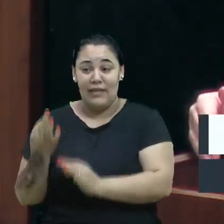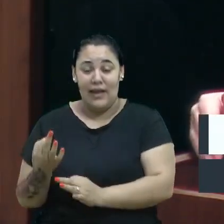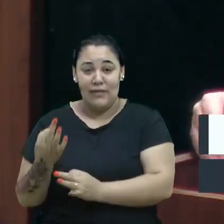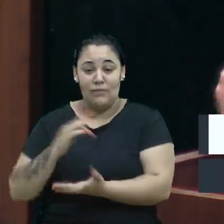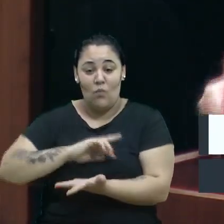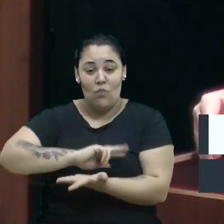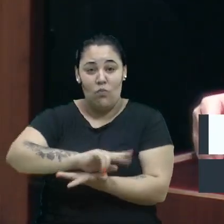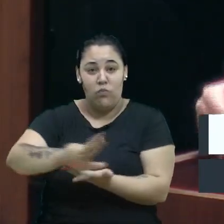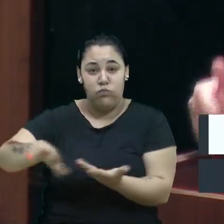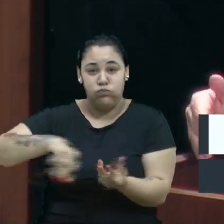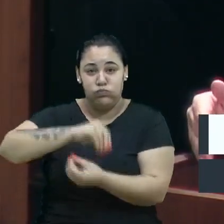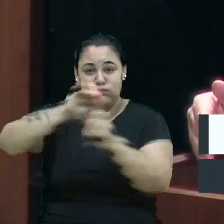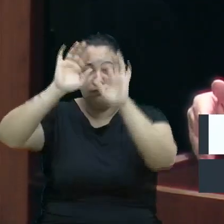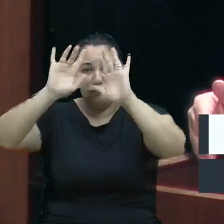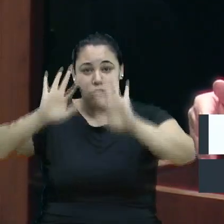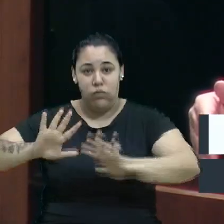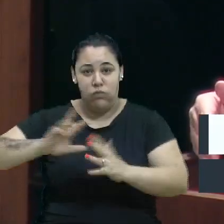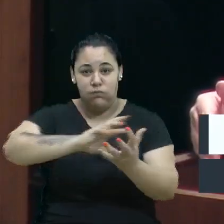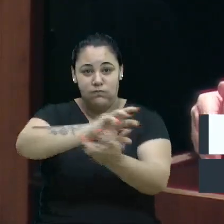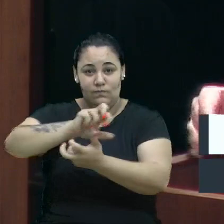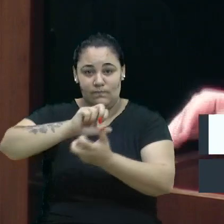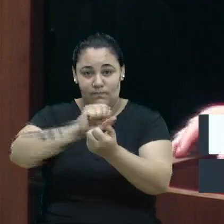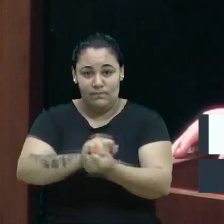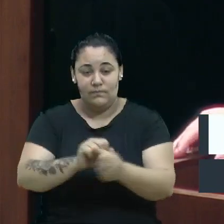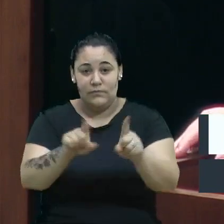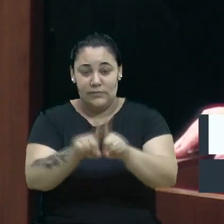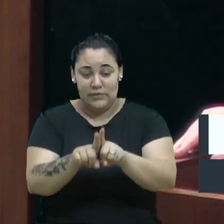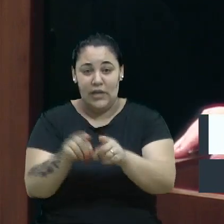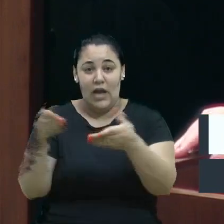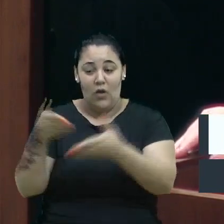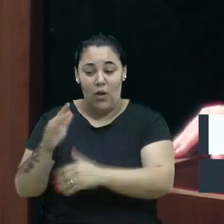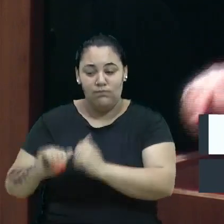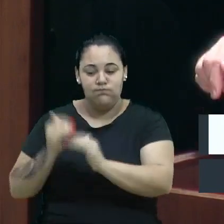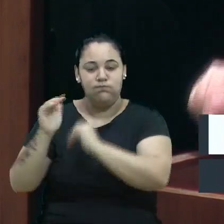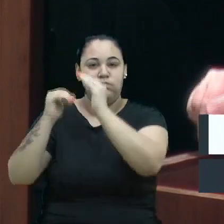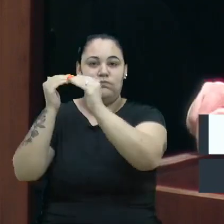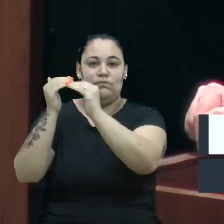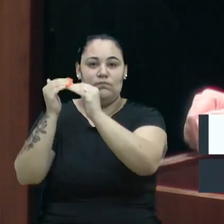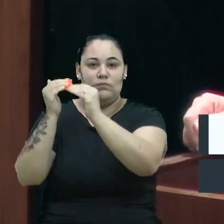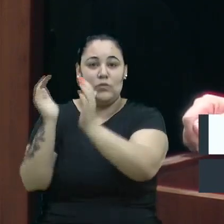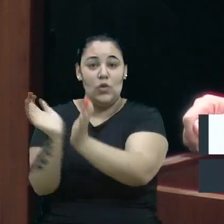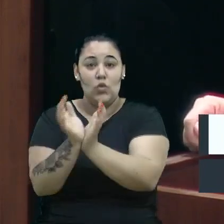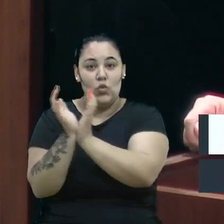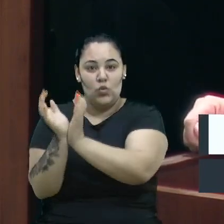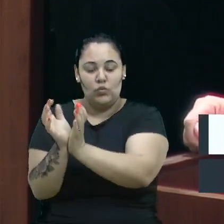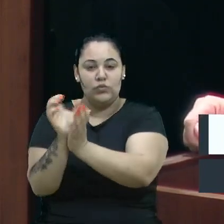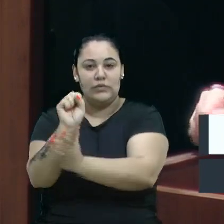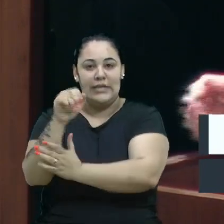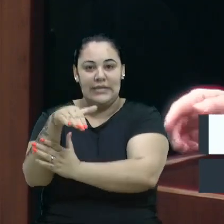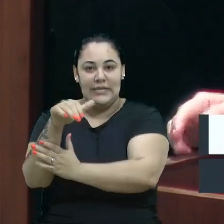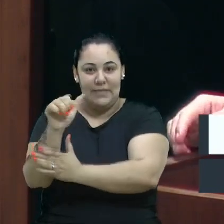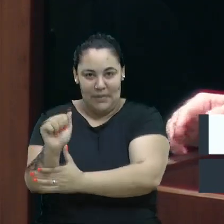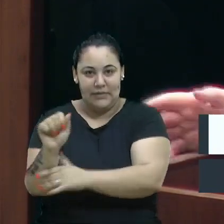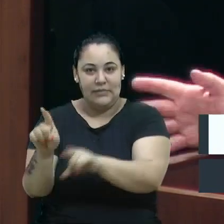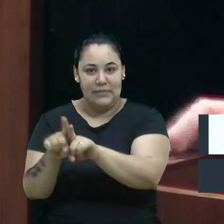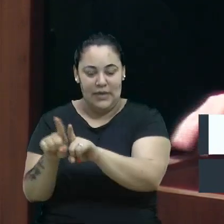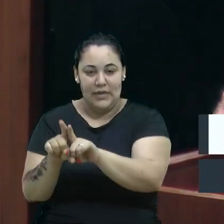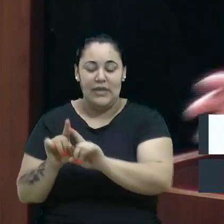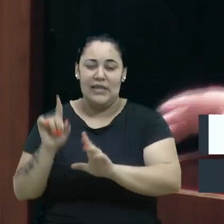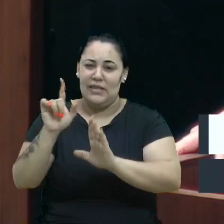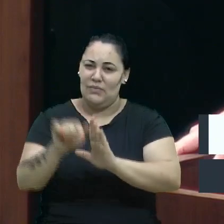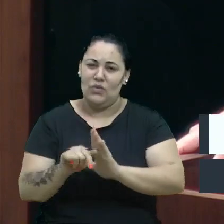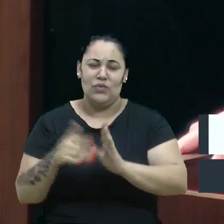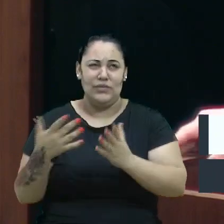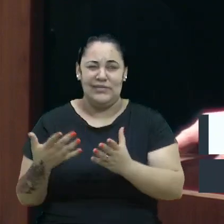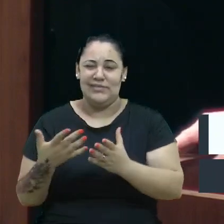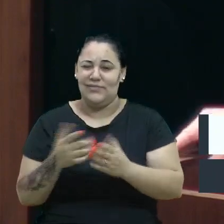diversidade, clima e sustentabilidade, está em fase de desenvolvimento pela equipe da SEMA. Né? Depois de, né, ficar